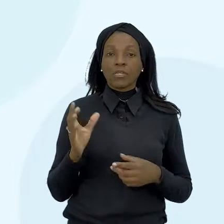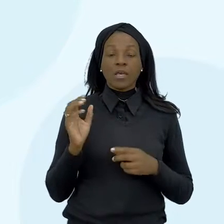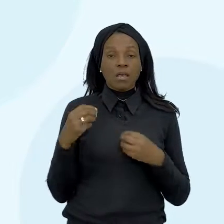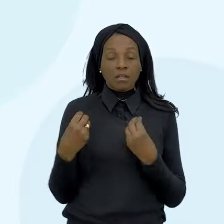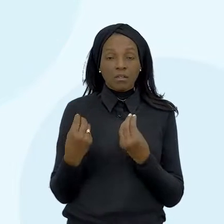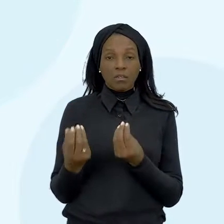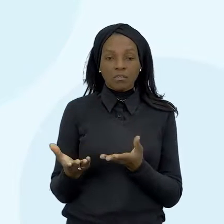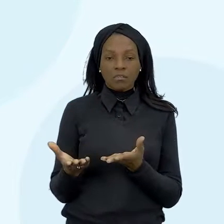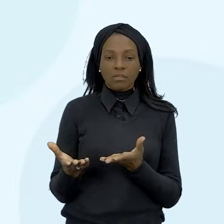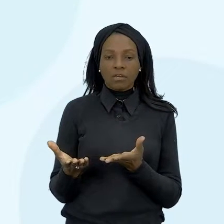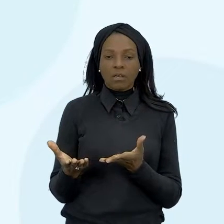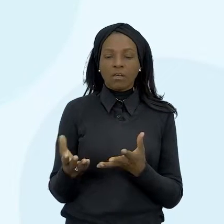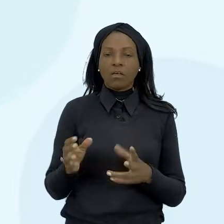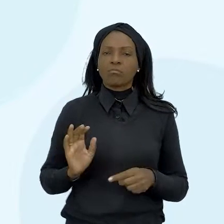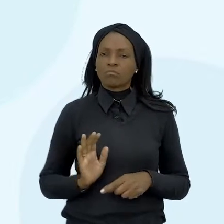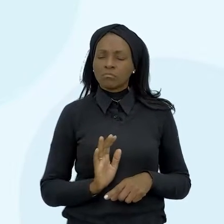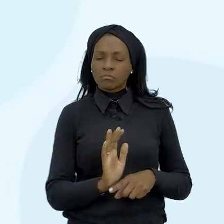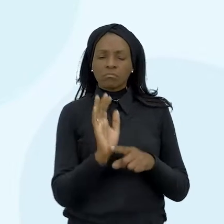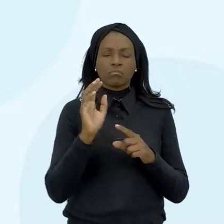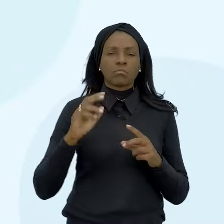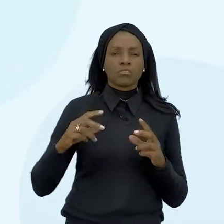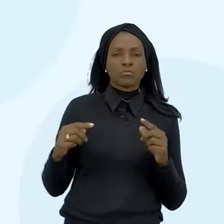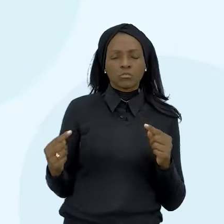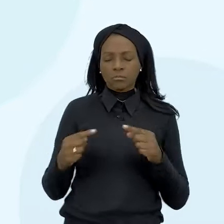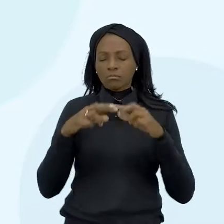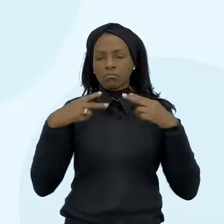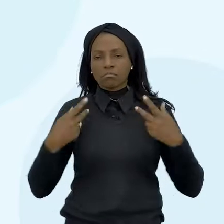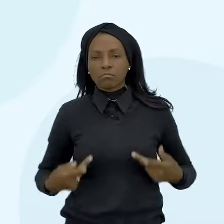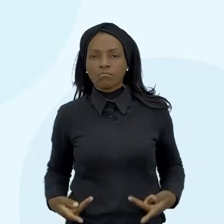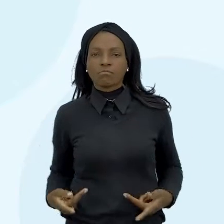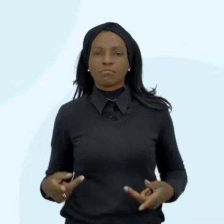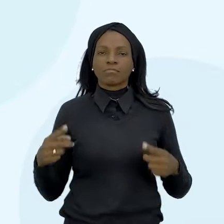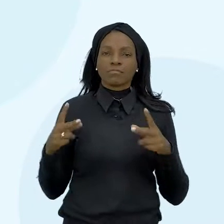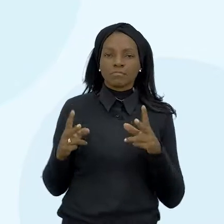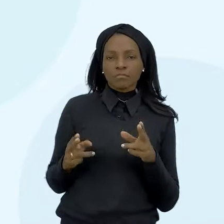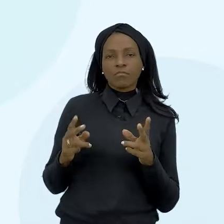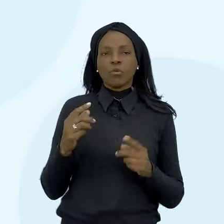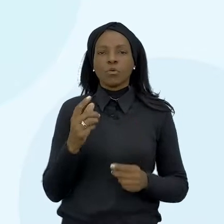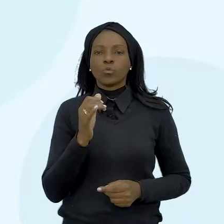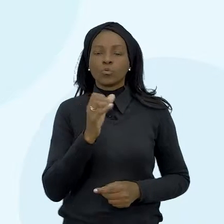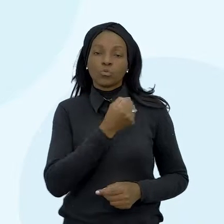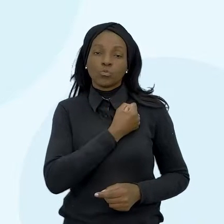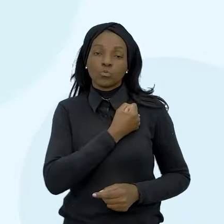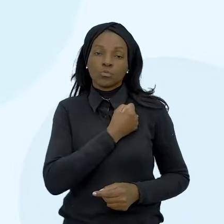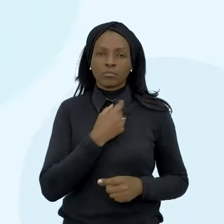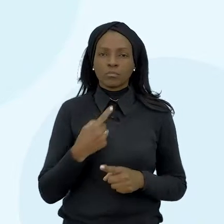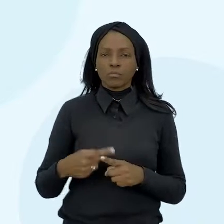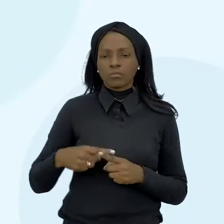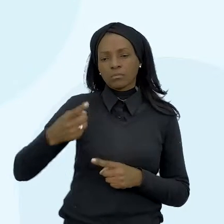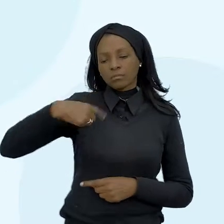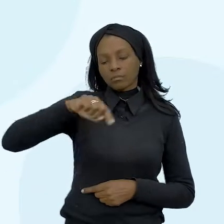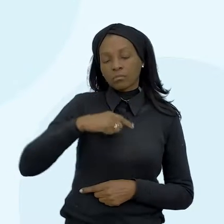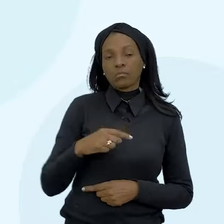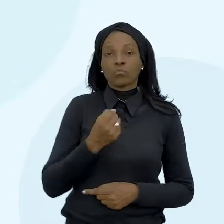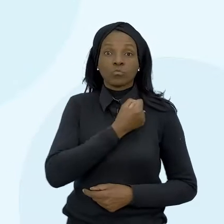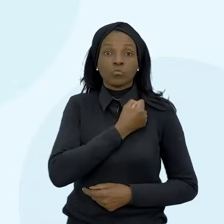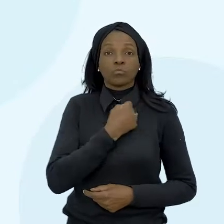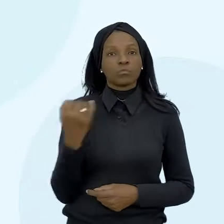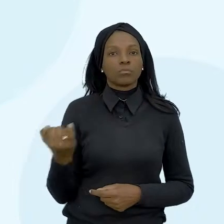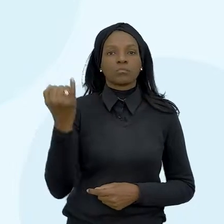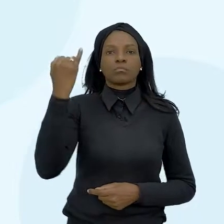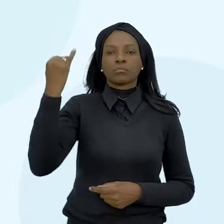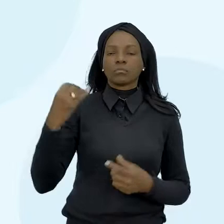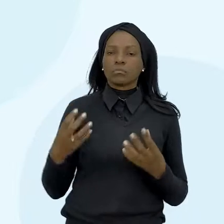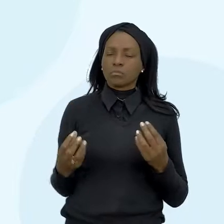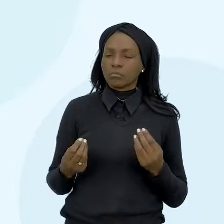dá um viés humanizado aos números. Isso porque a gente precisa dos números para